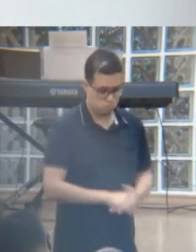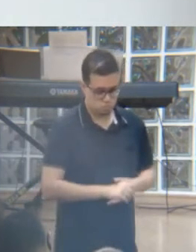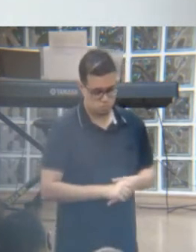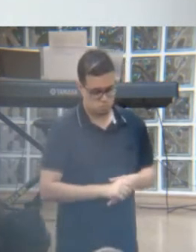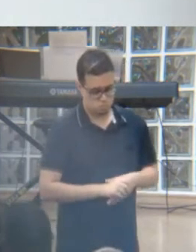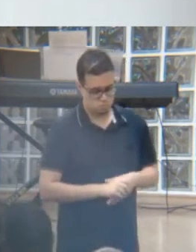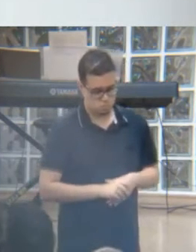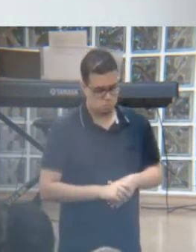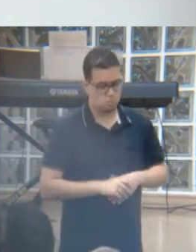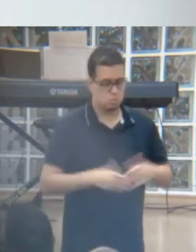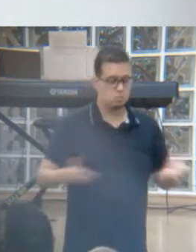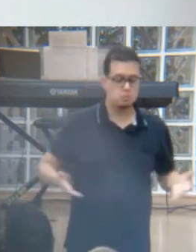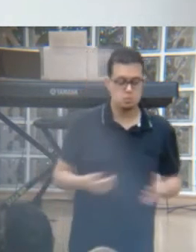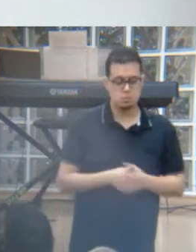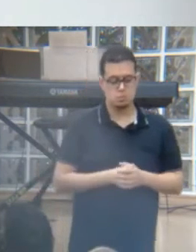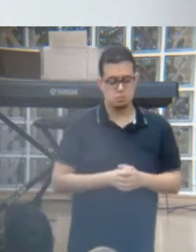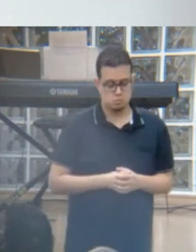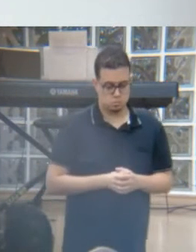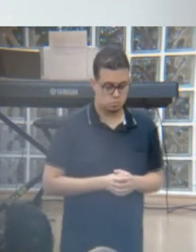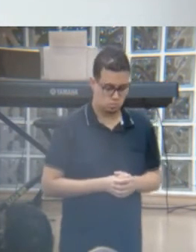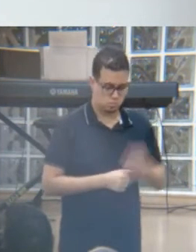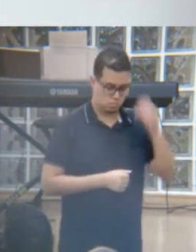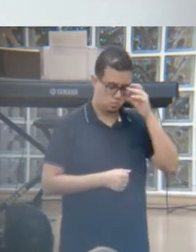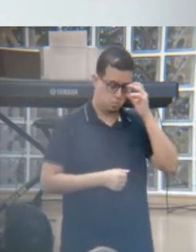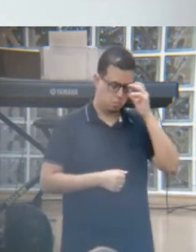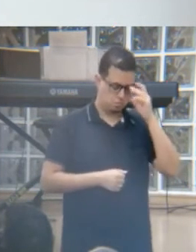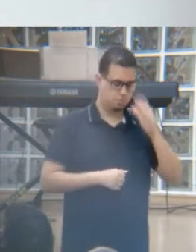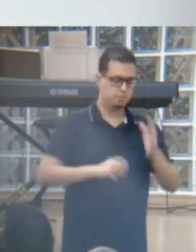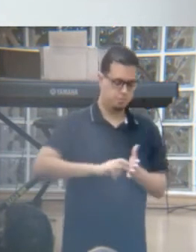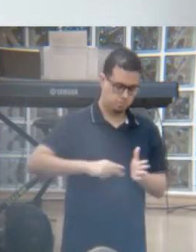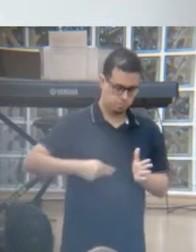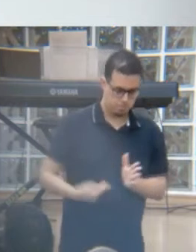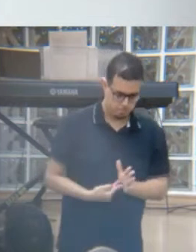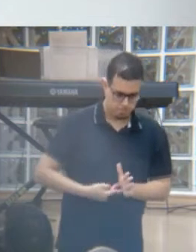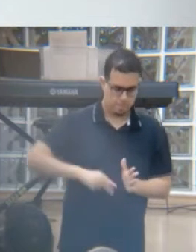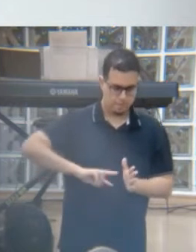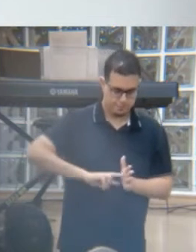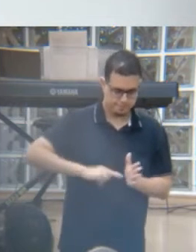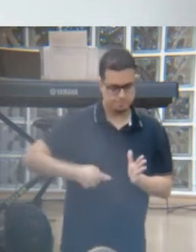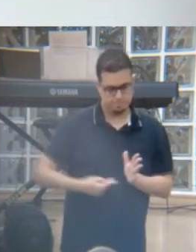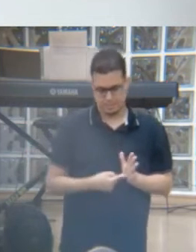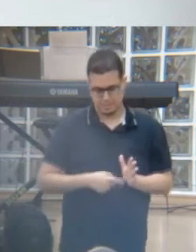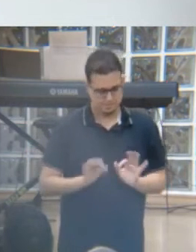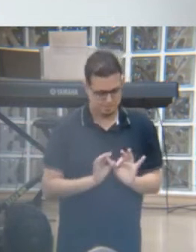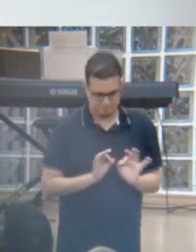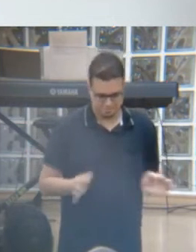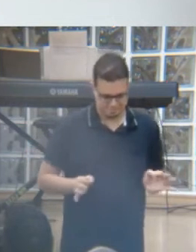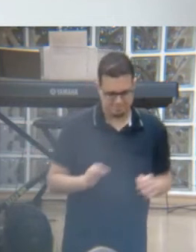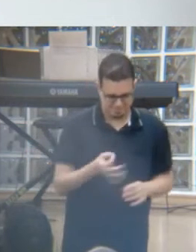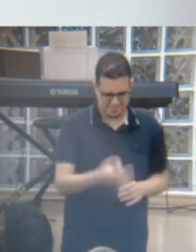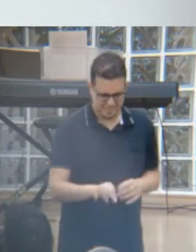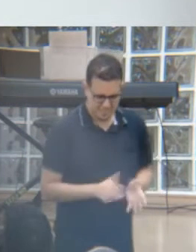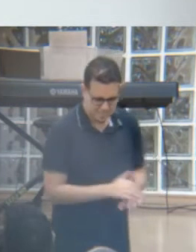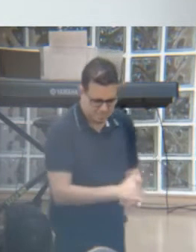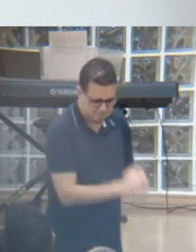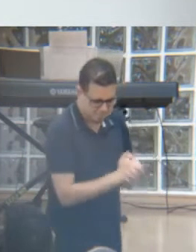E assim é a sentença declarada numa simples saudação. Este é